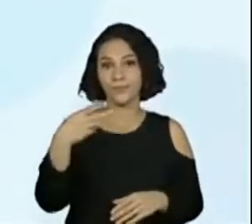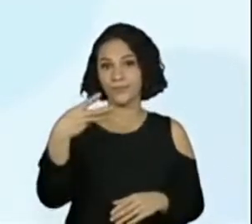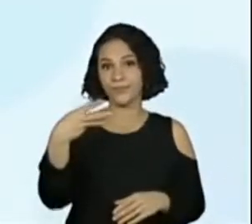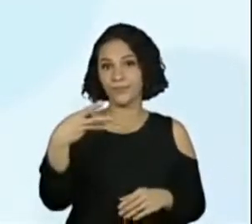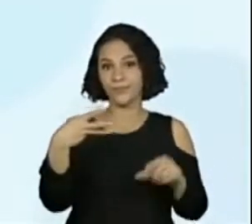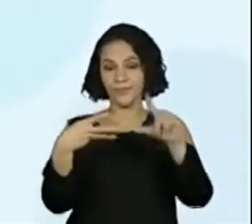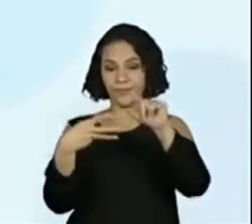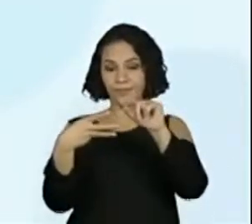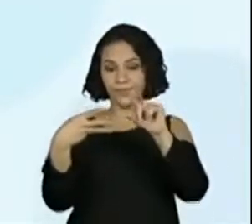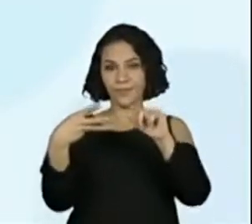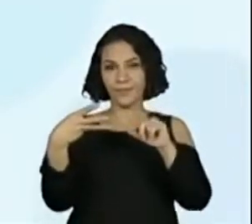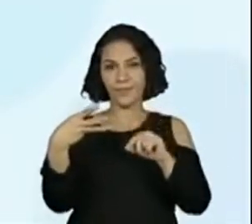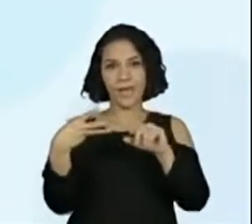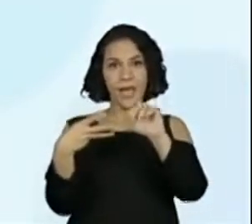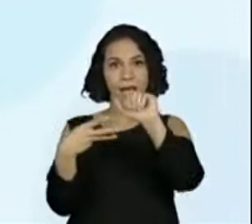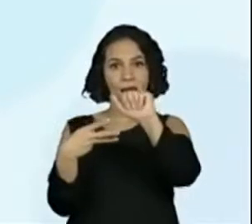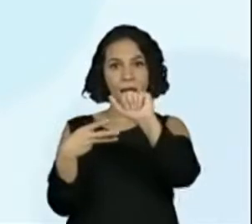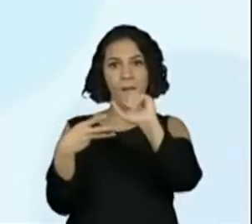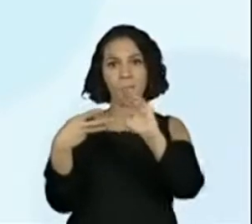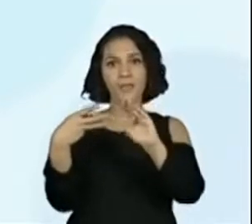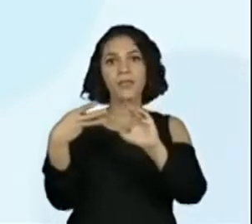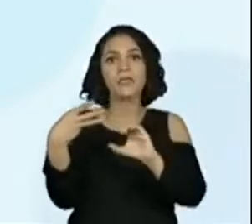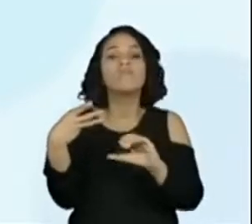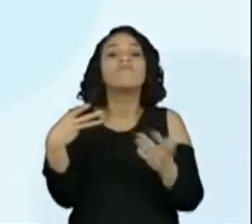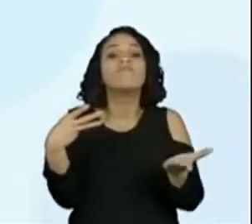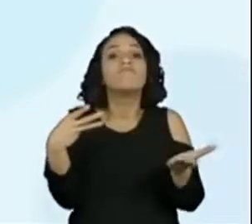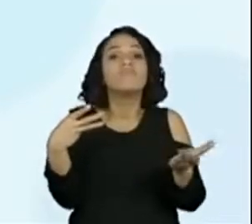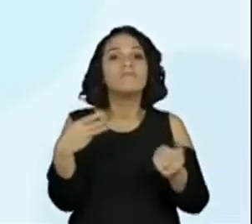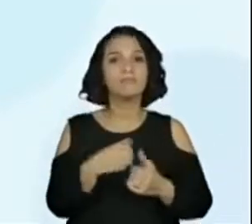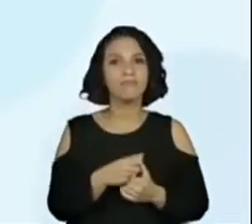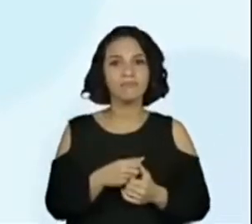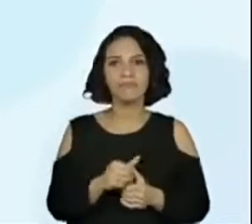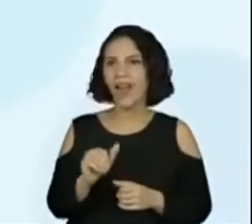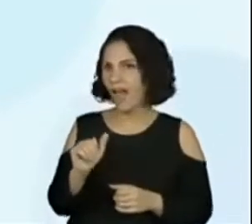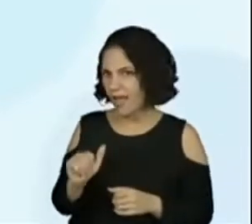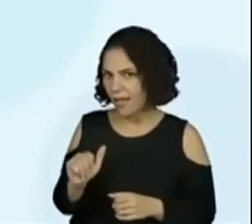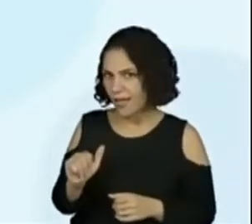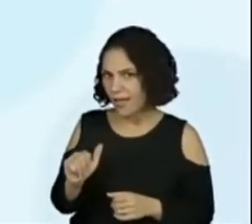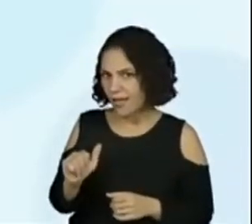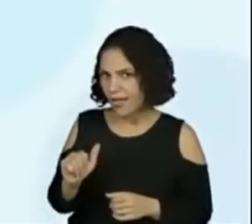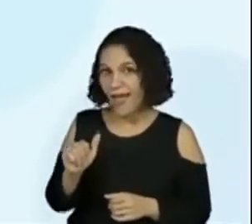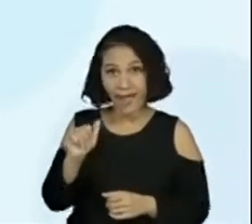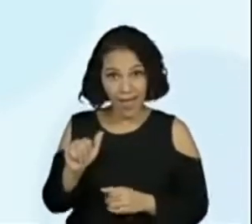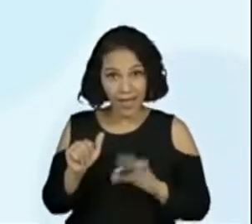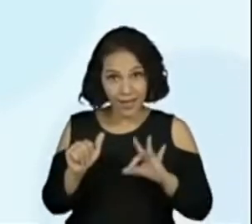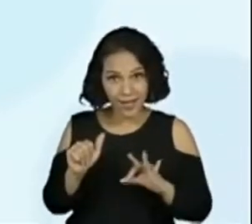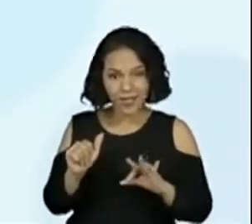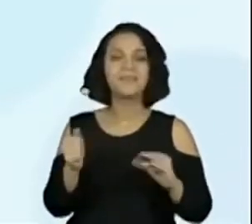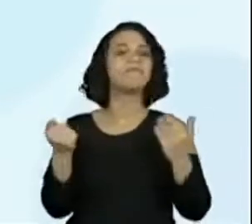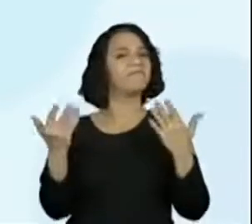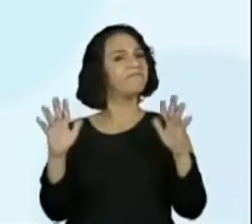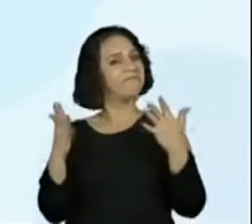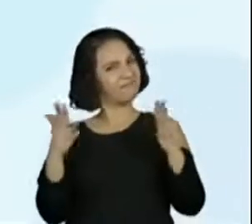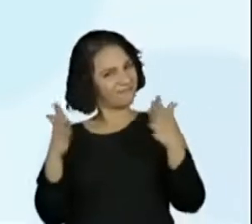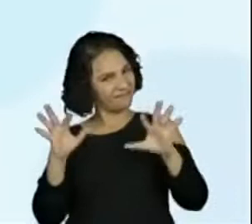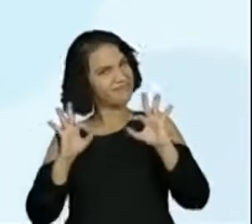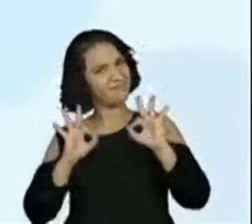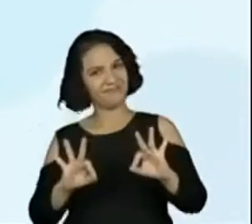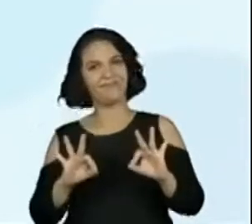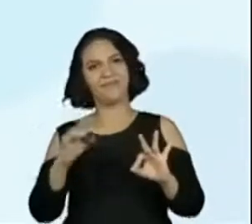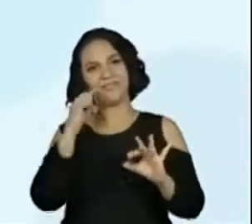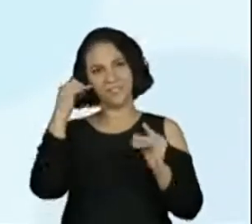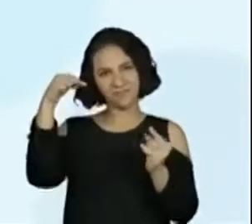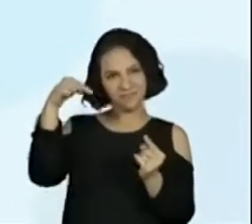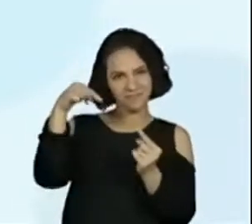Estão falando, pro, que é o A. Isso mesmo, é o relógio A, tá? Então, a gente vai